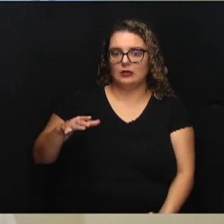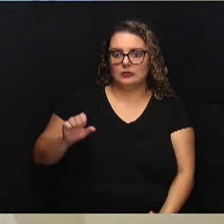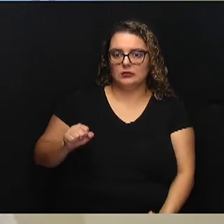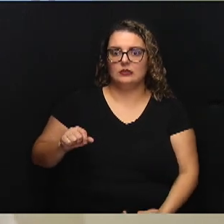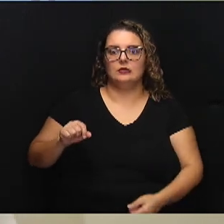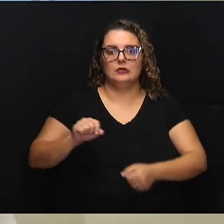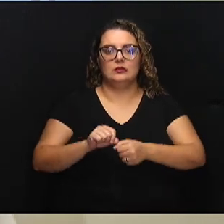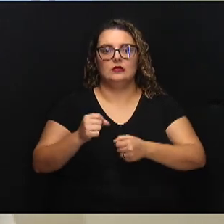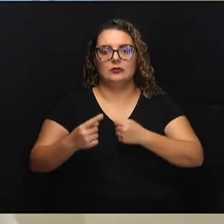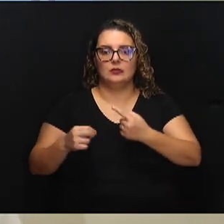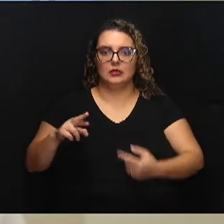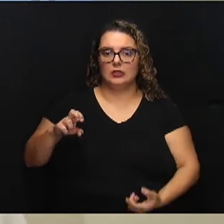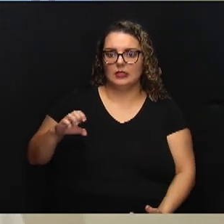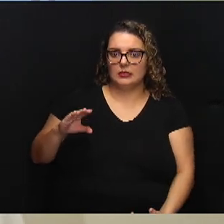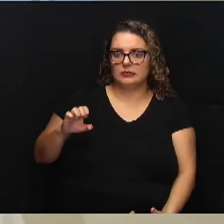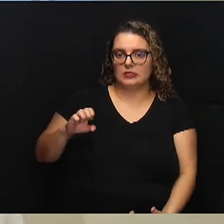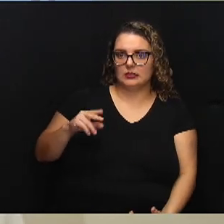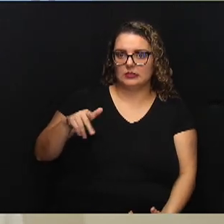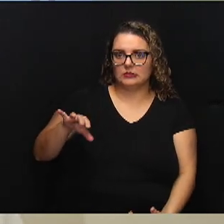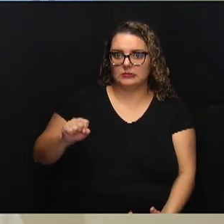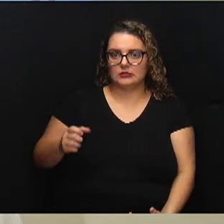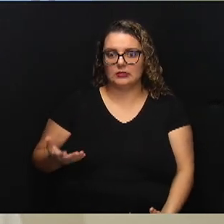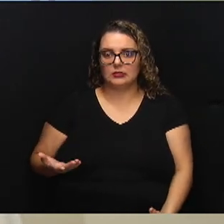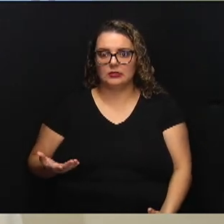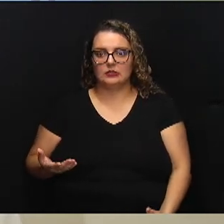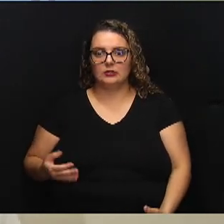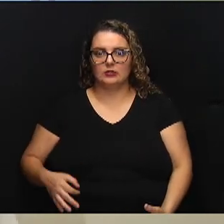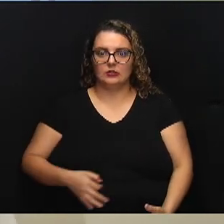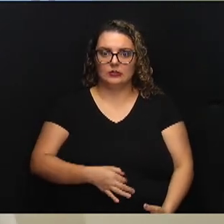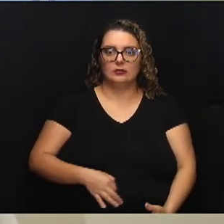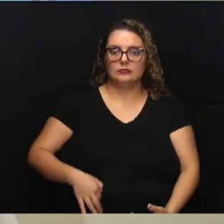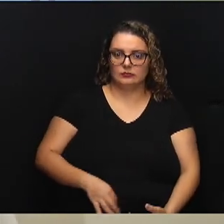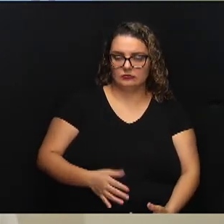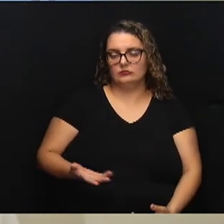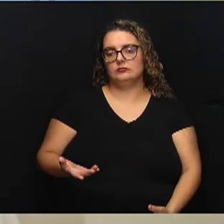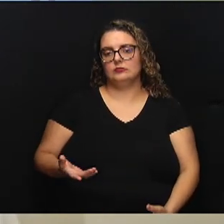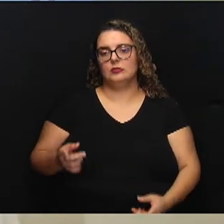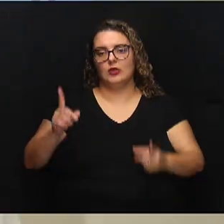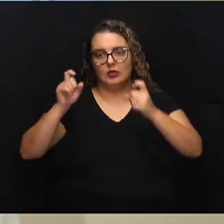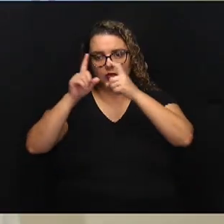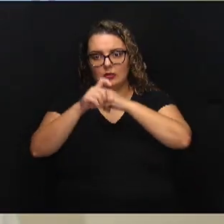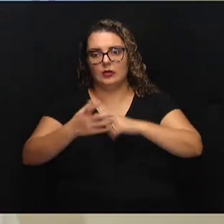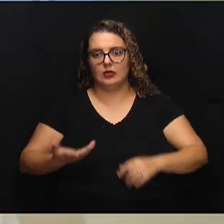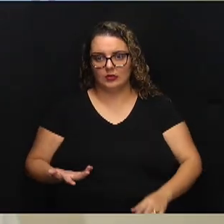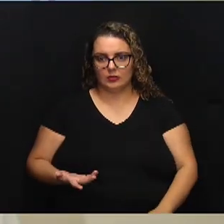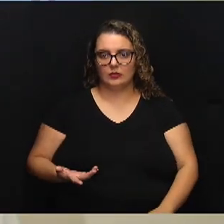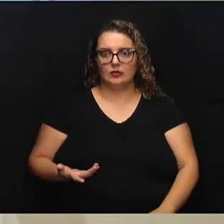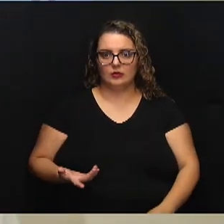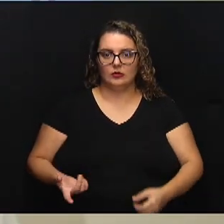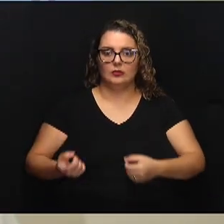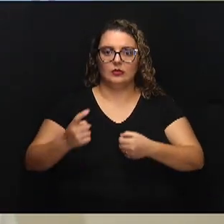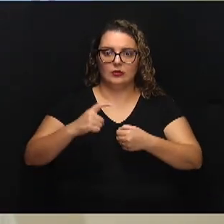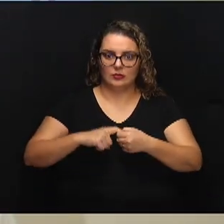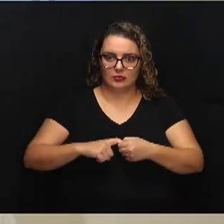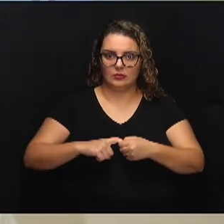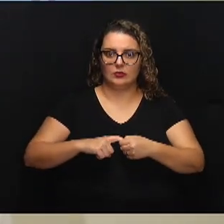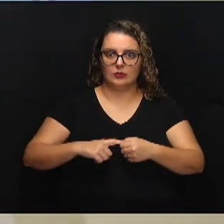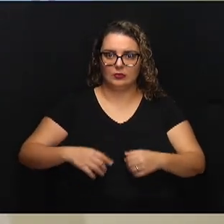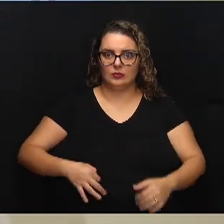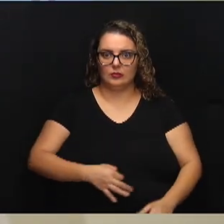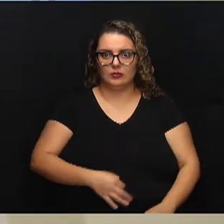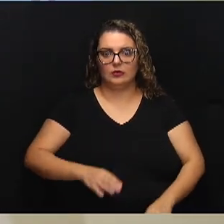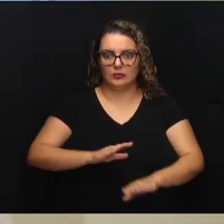alguma ressecção, por exemplo, de intestino, o que acaba dificultando a volta do seu hábito